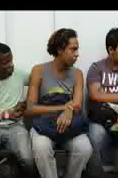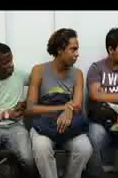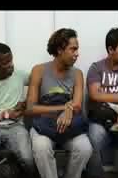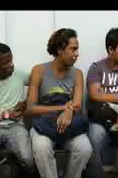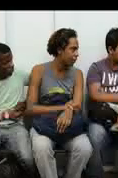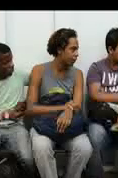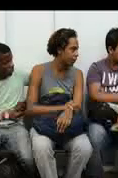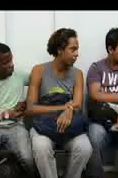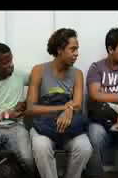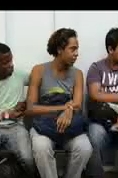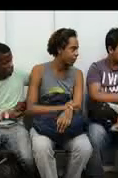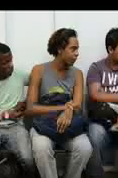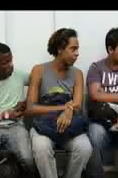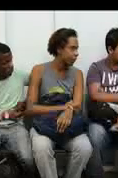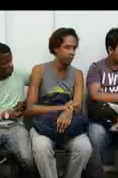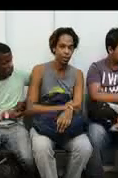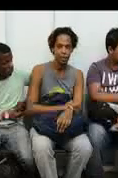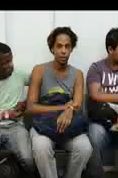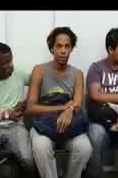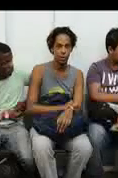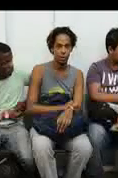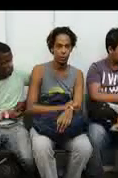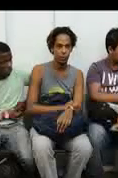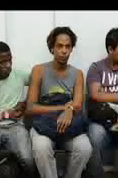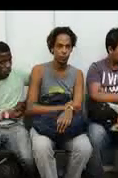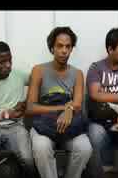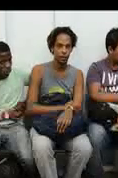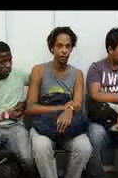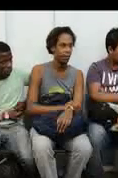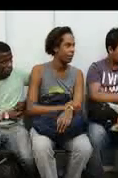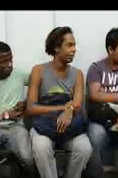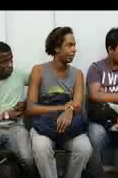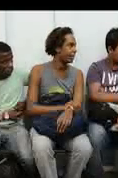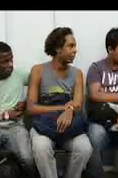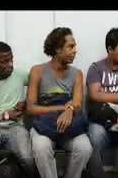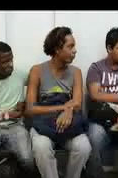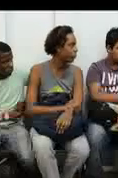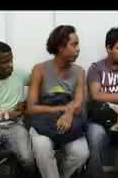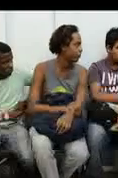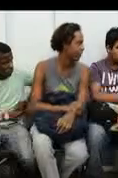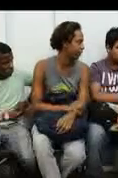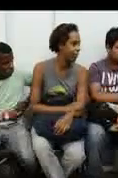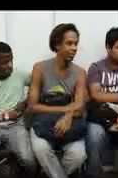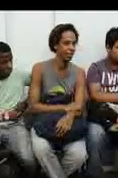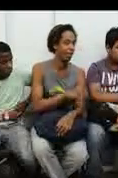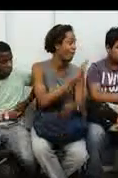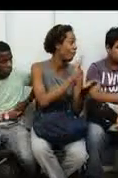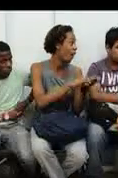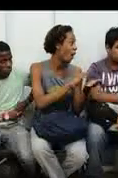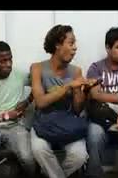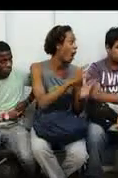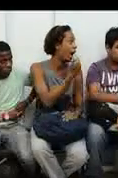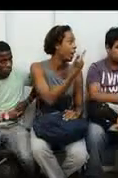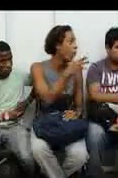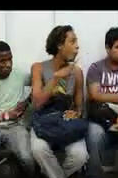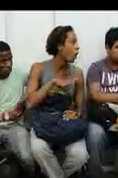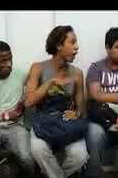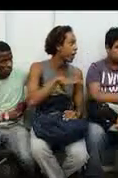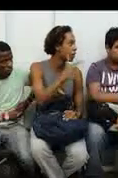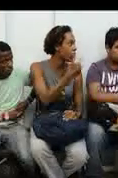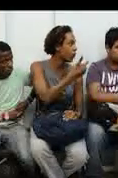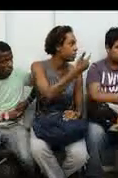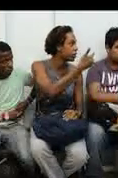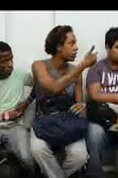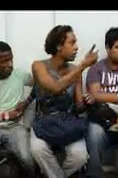grupo, a Nara me deixou calma, eu achei tudo normal, eu fui errando, fui acertando, e agora foi uma